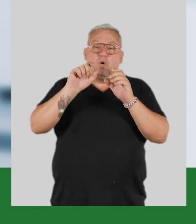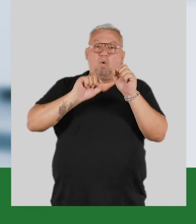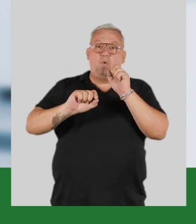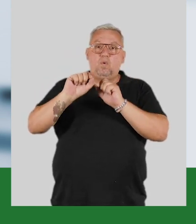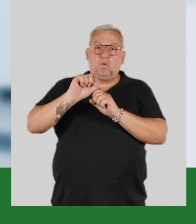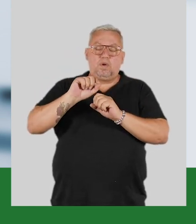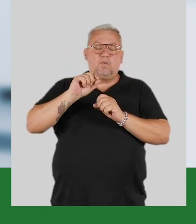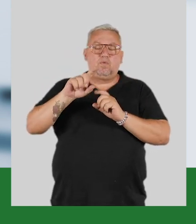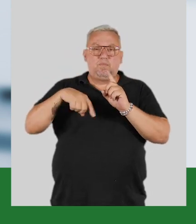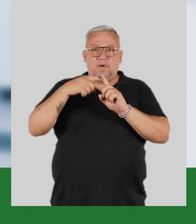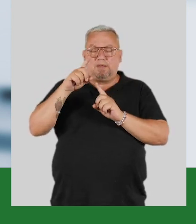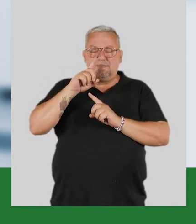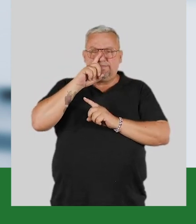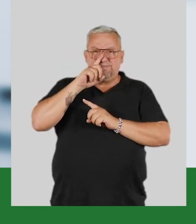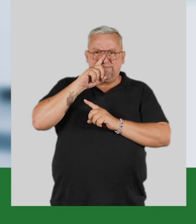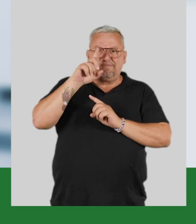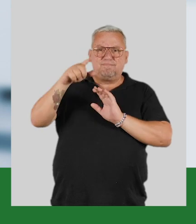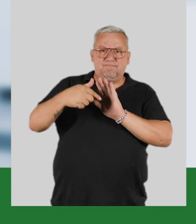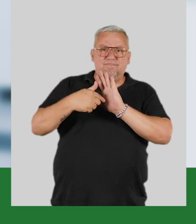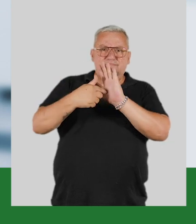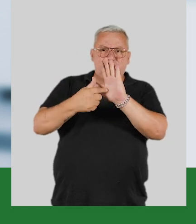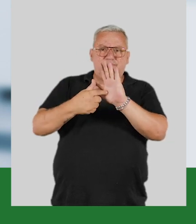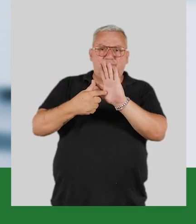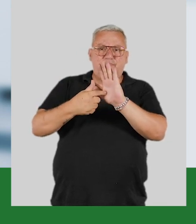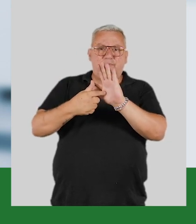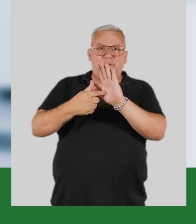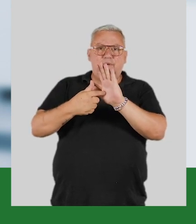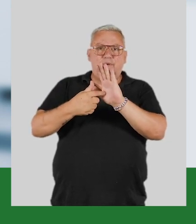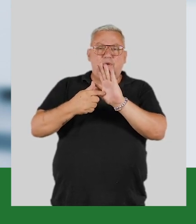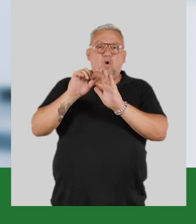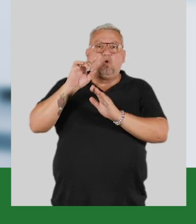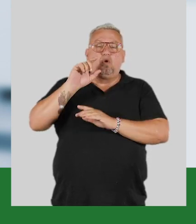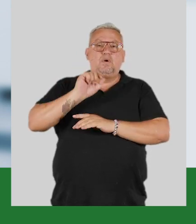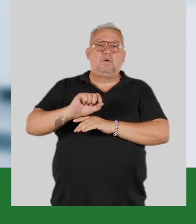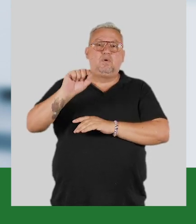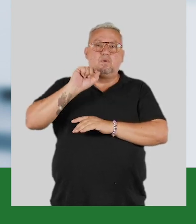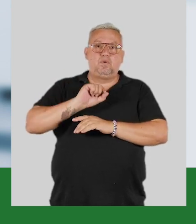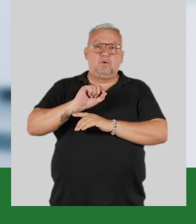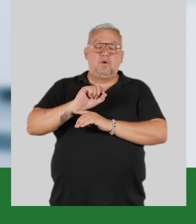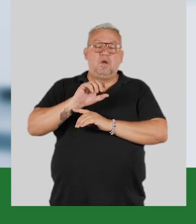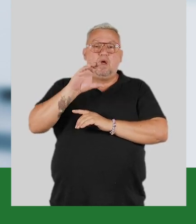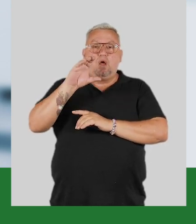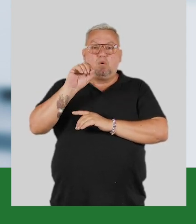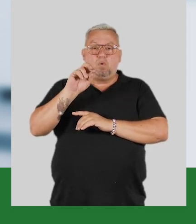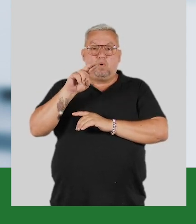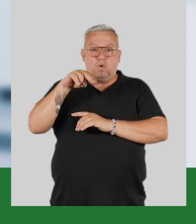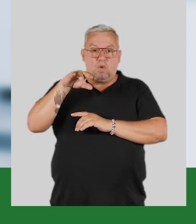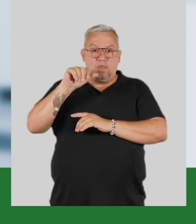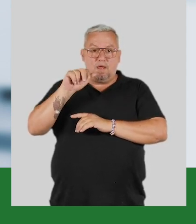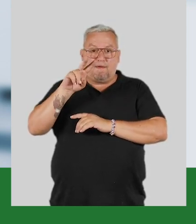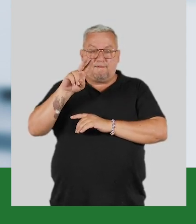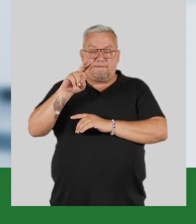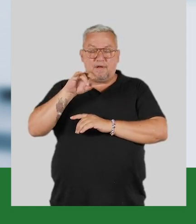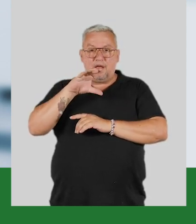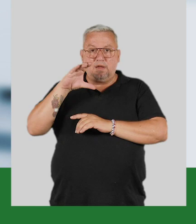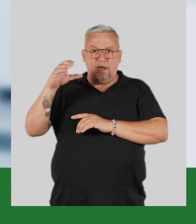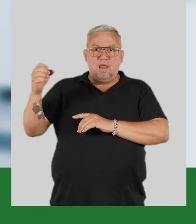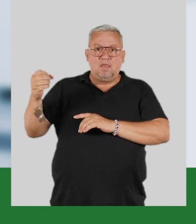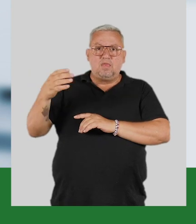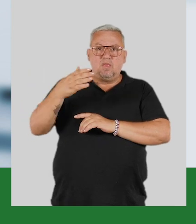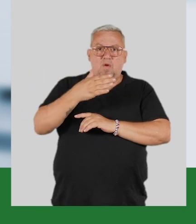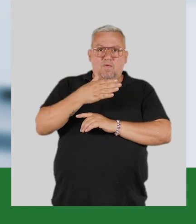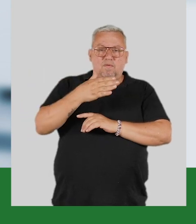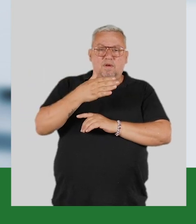eventos inusitados e os eventos mais graves sejam notificados. Só que no caso da Coronavac, por conta de ser uma vacina nova, de